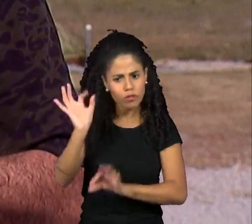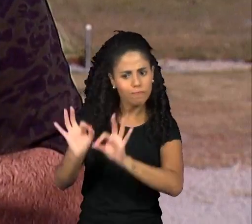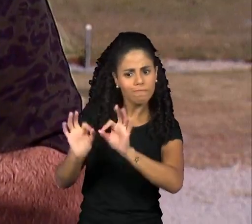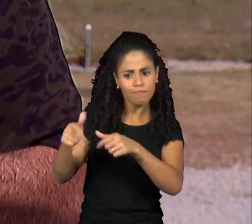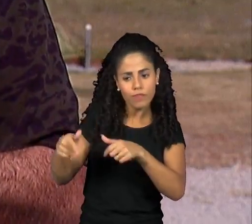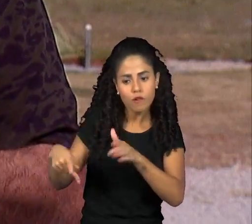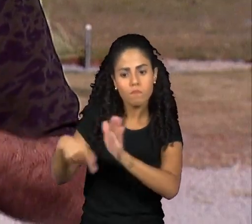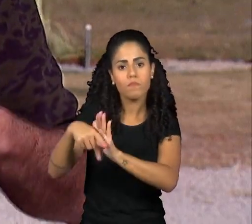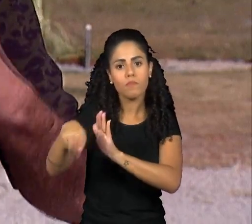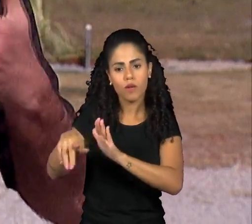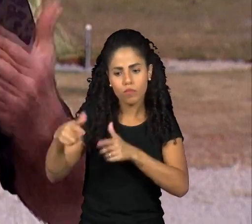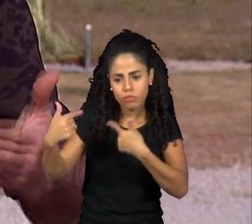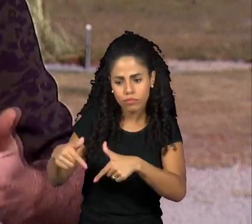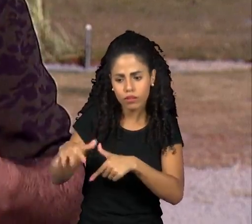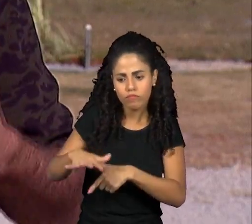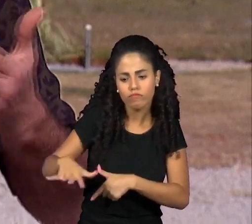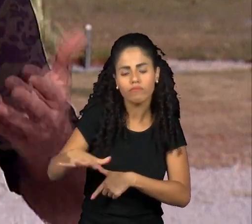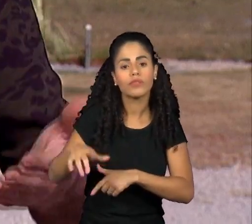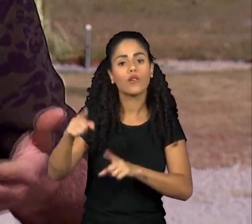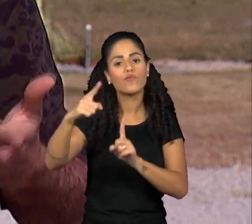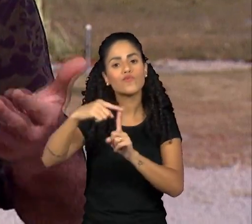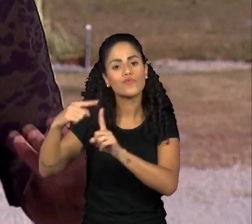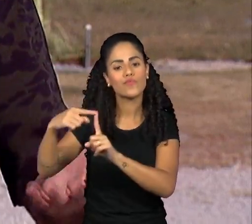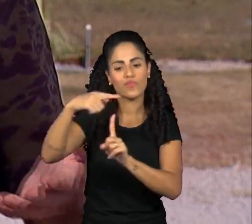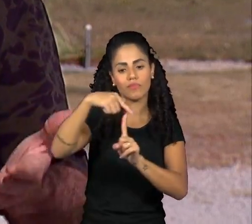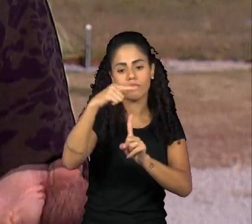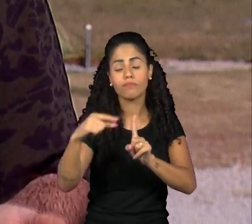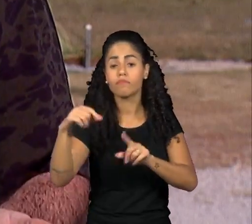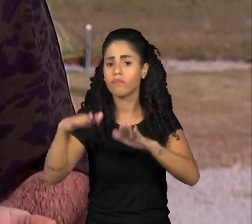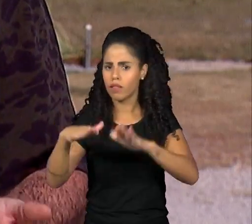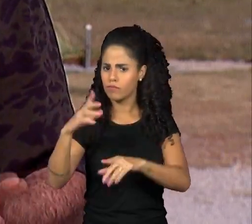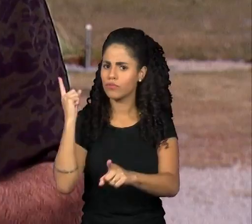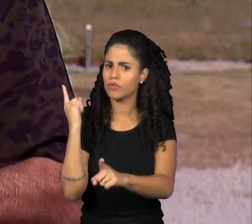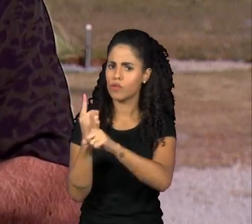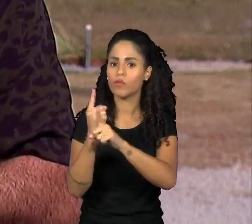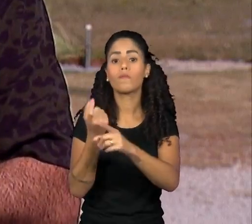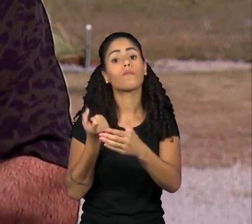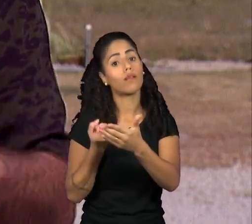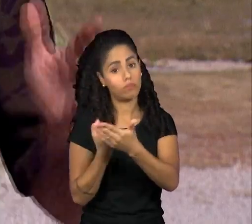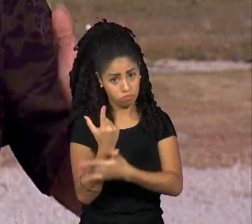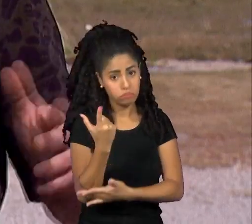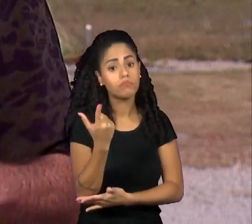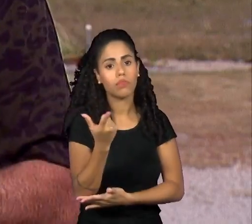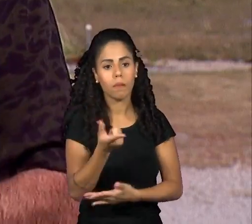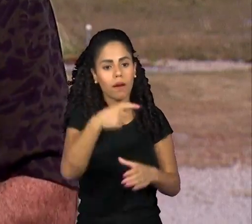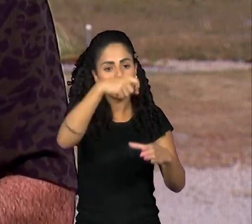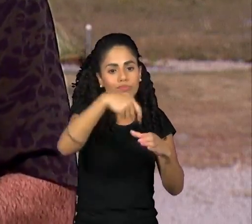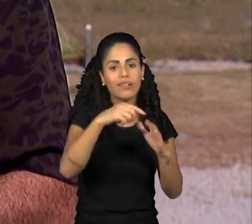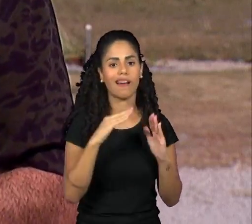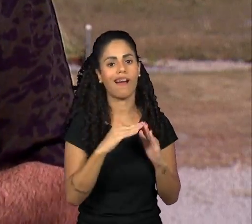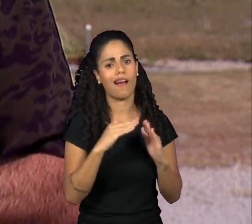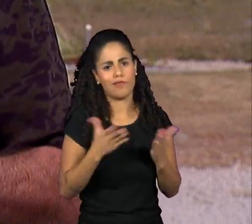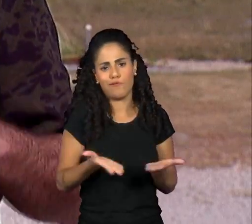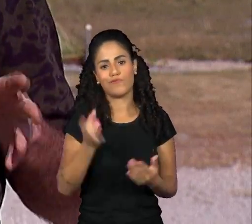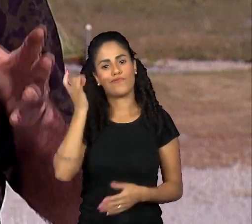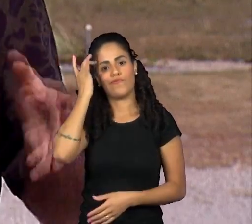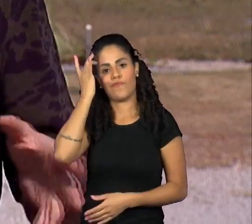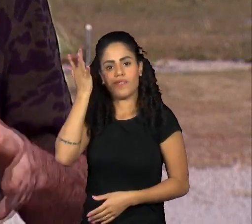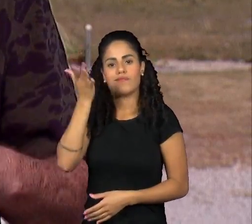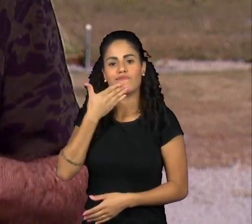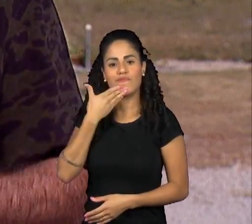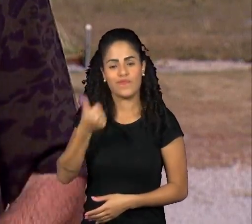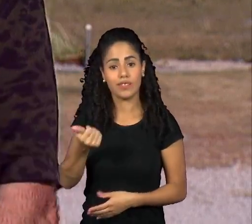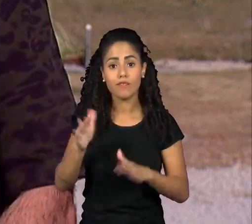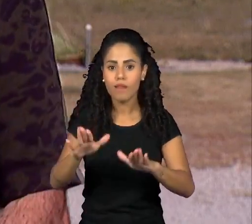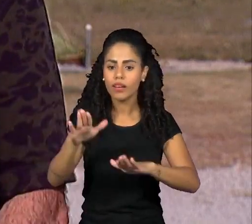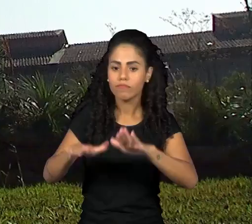Então, hoje você pode eventualmente encontrar algumas delas para você comprar. Então hoje está muito mais fácil, mas ainda a gente